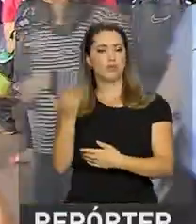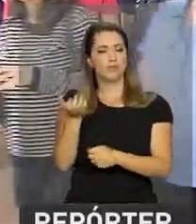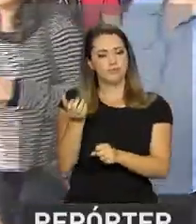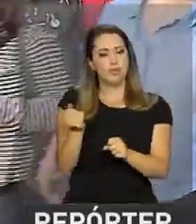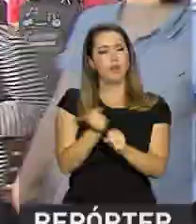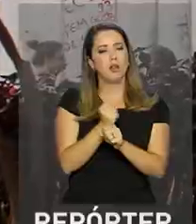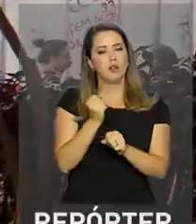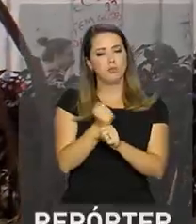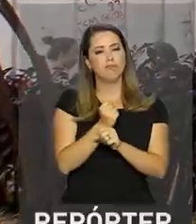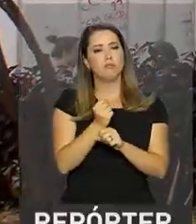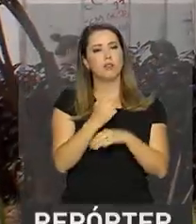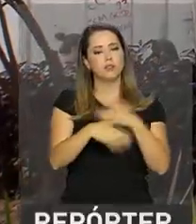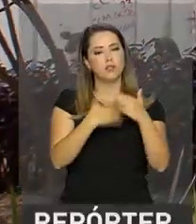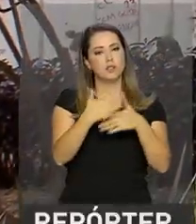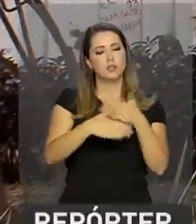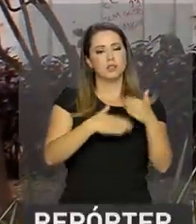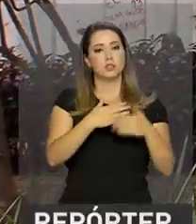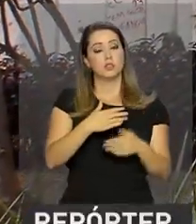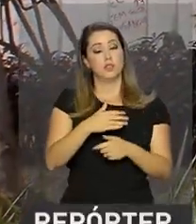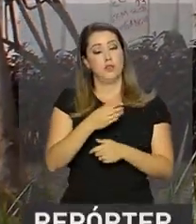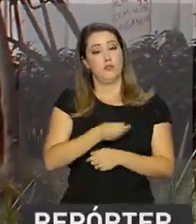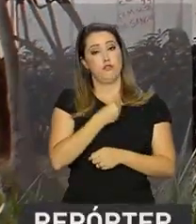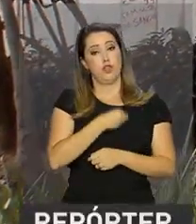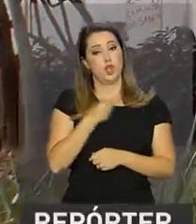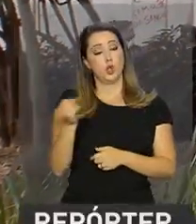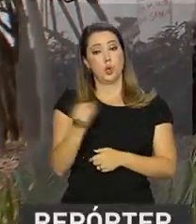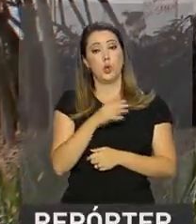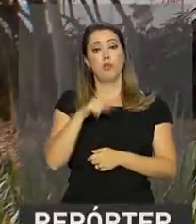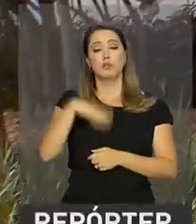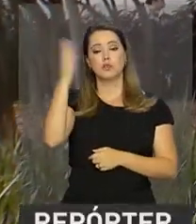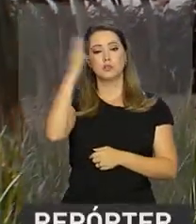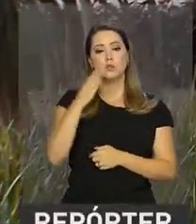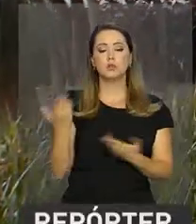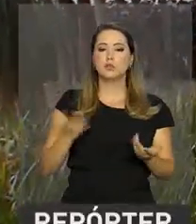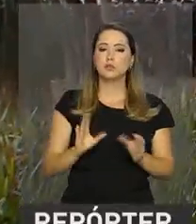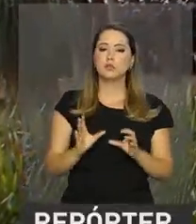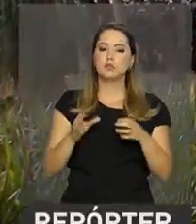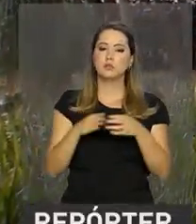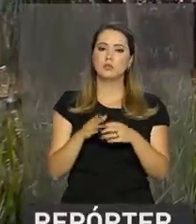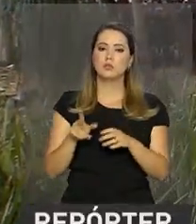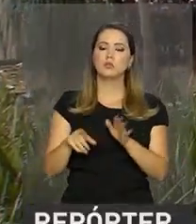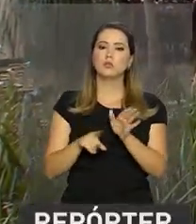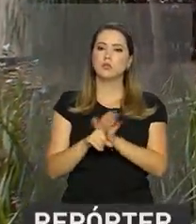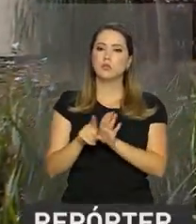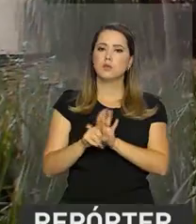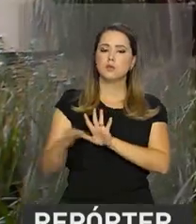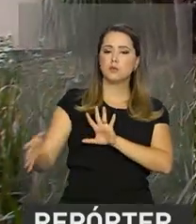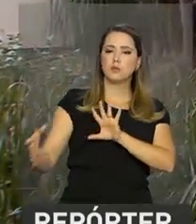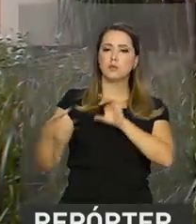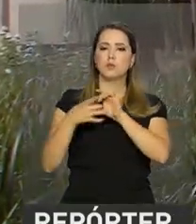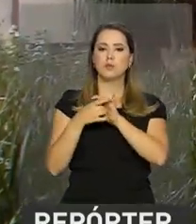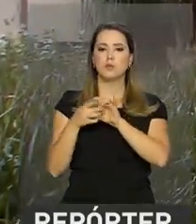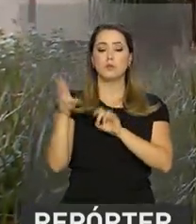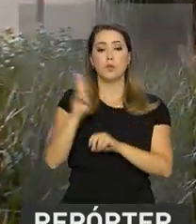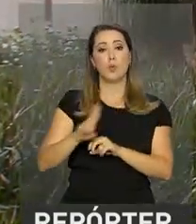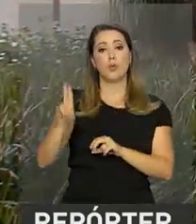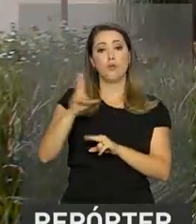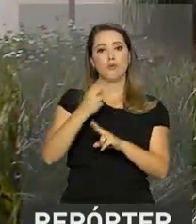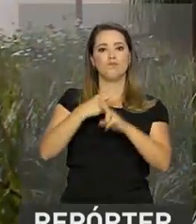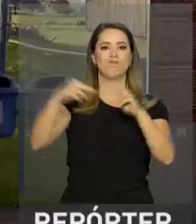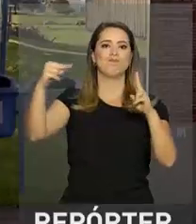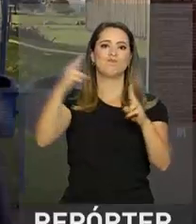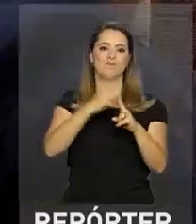no país e o comitê nacional para os refugiados conare está investindo uma parceria com a universidade de